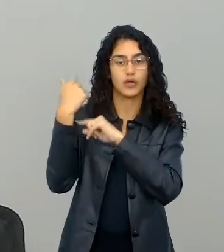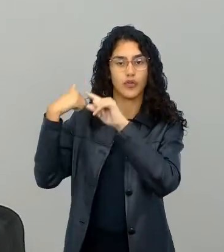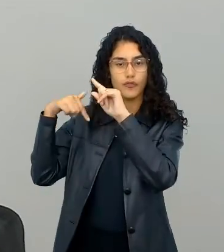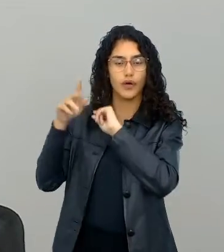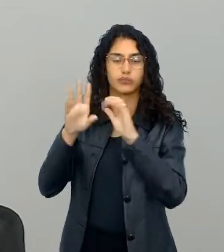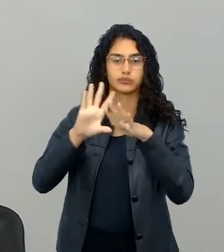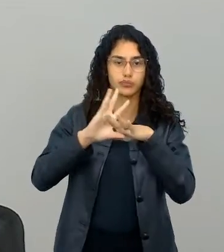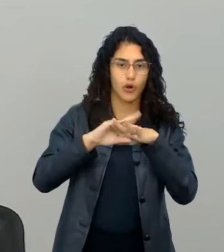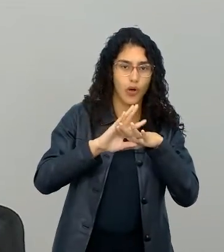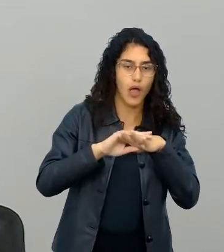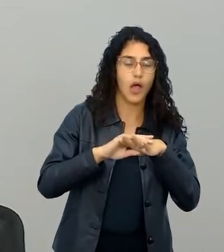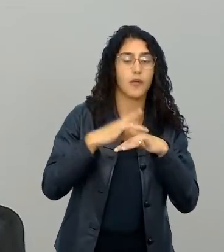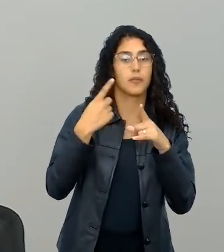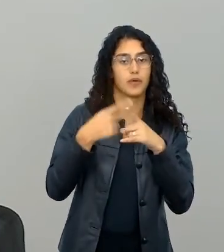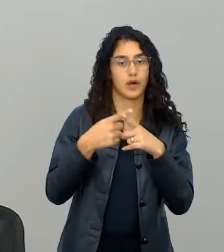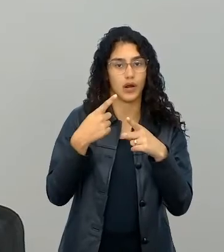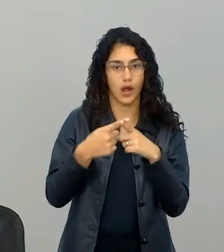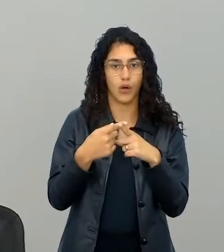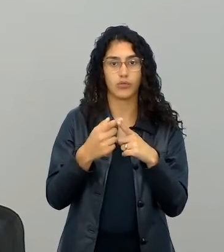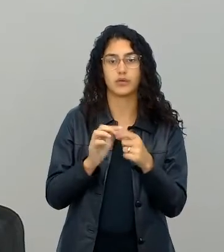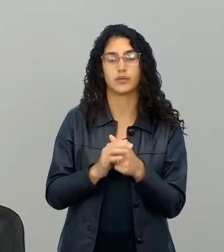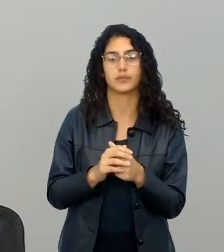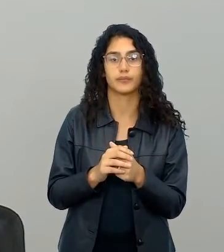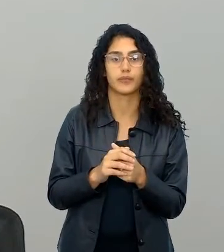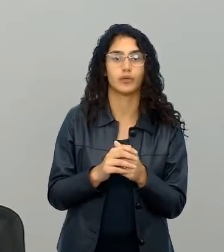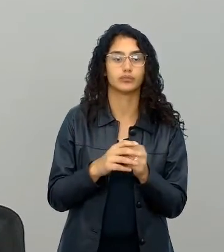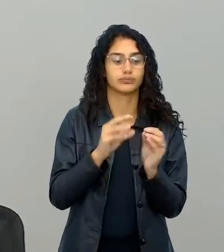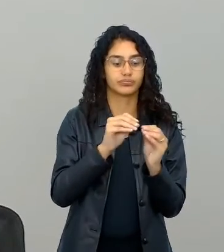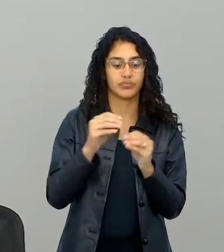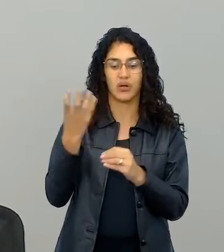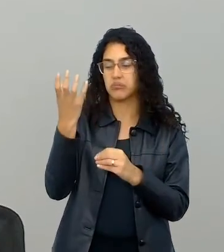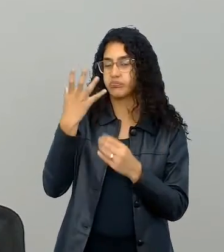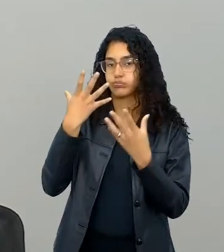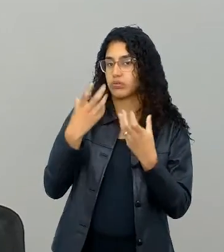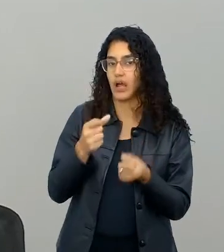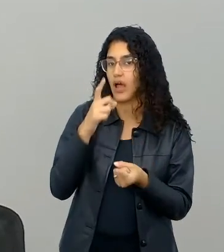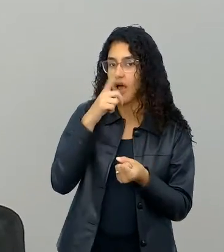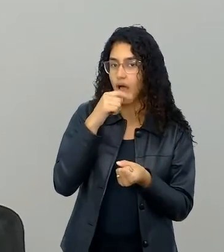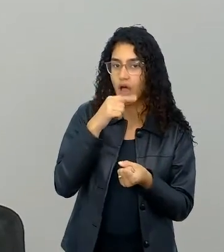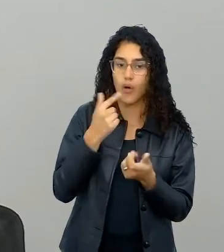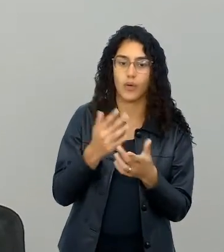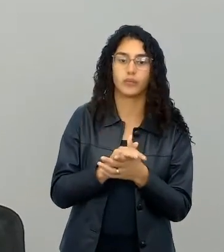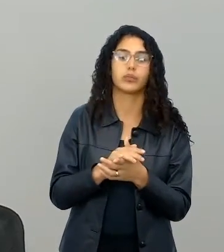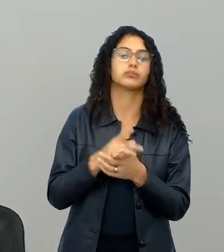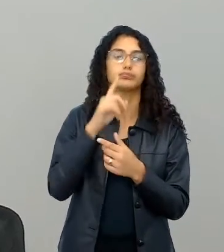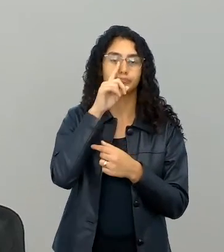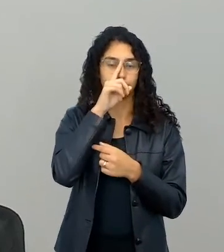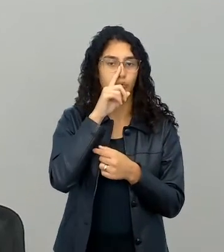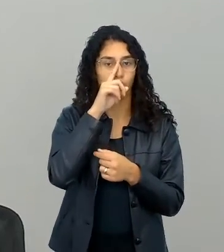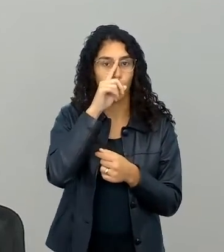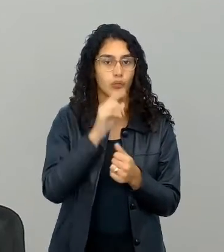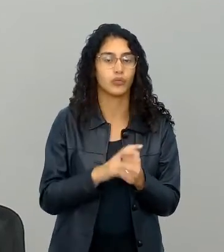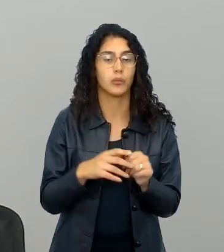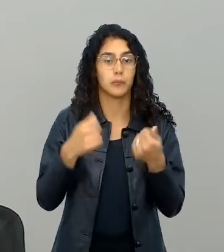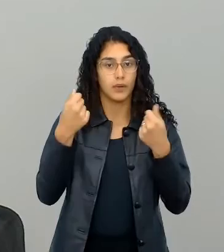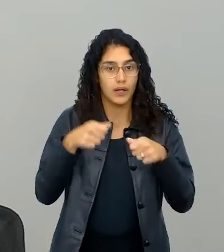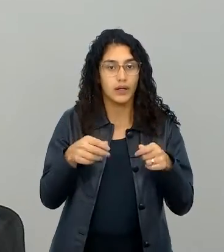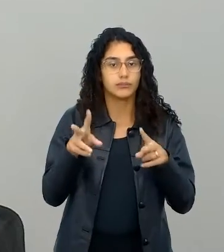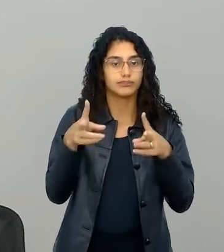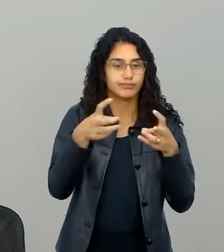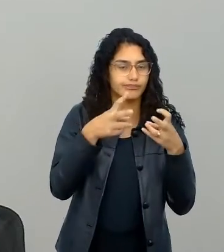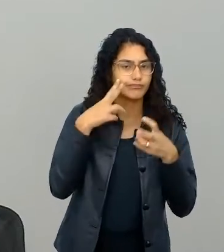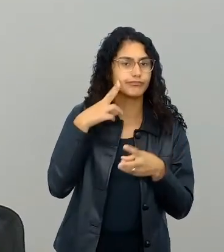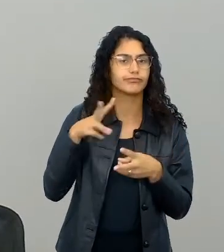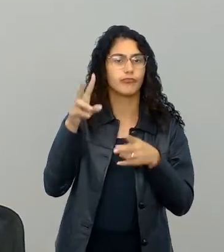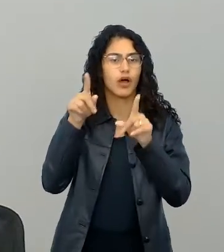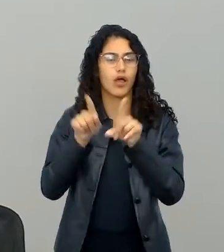desenvolveram doenças por conta desses rejeitos industriais. Então, isso é muito grave, né, e precisa ser observado.